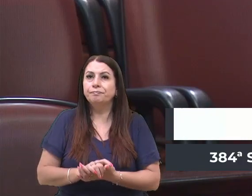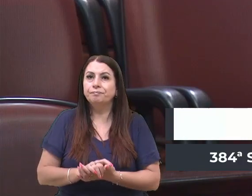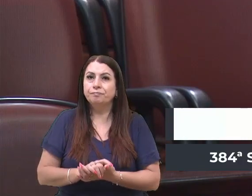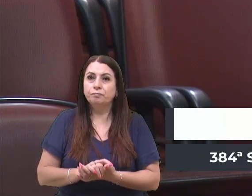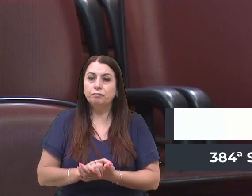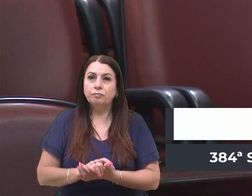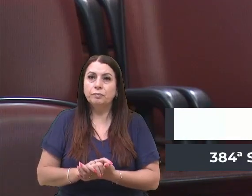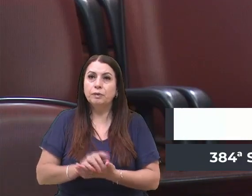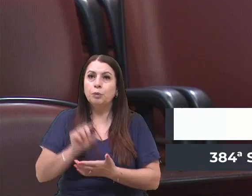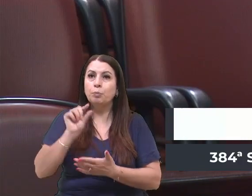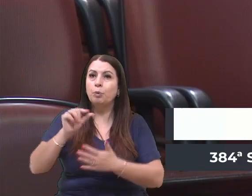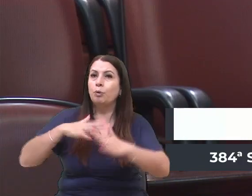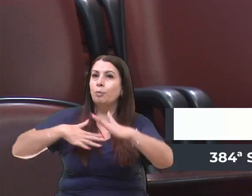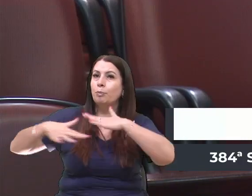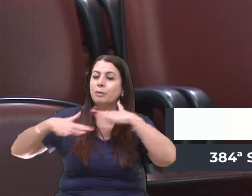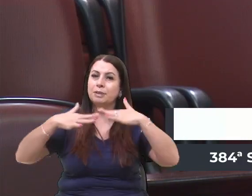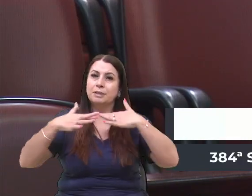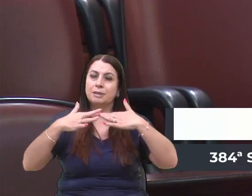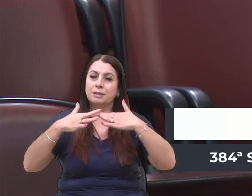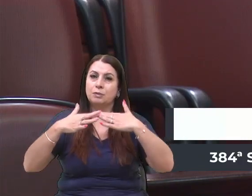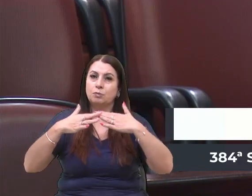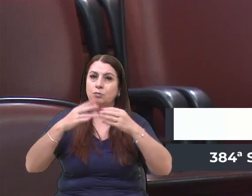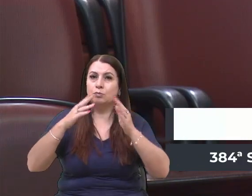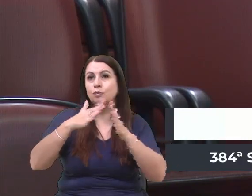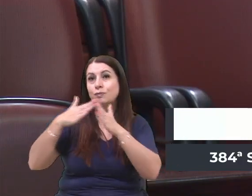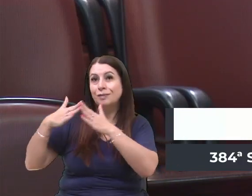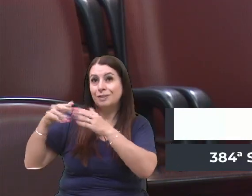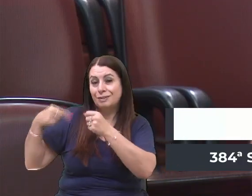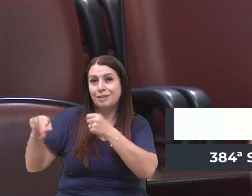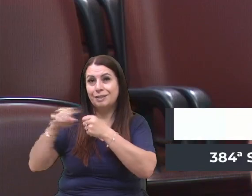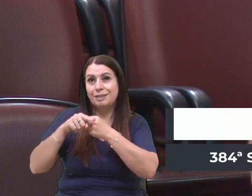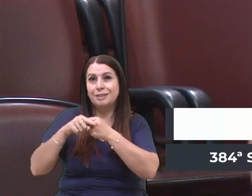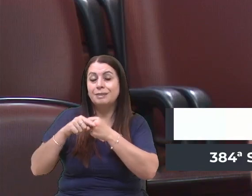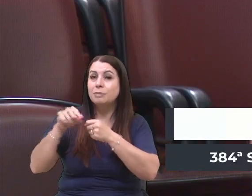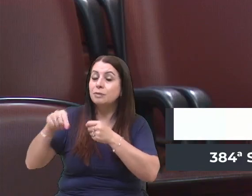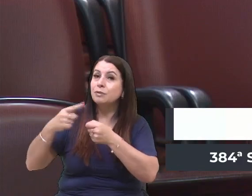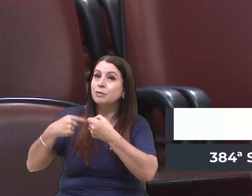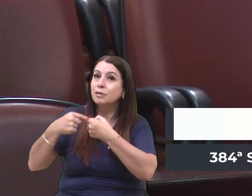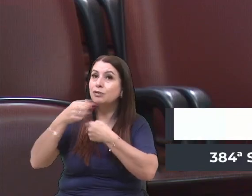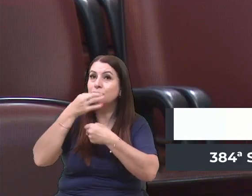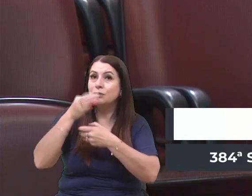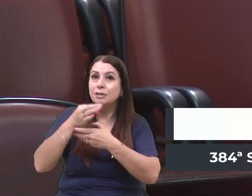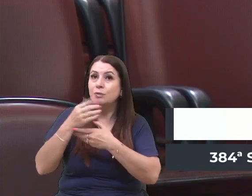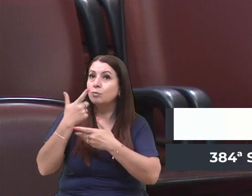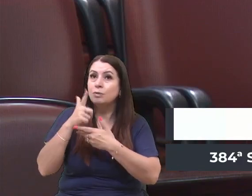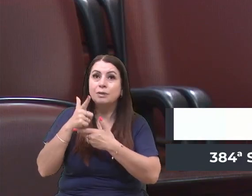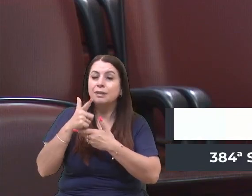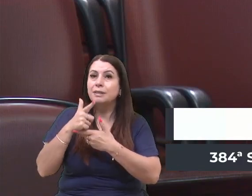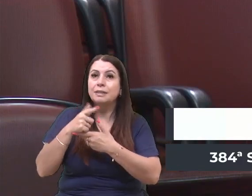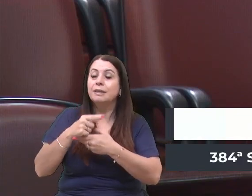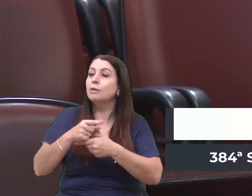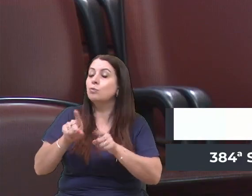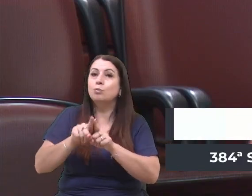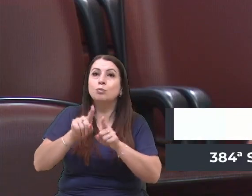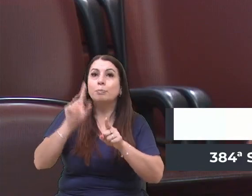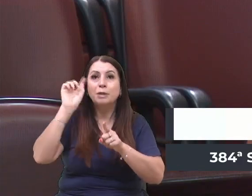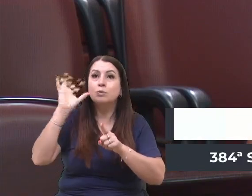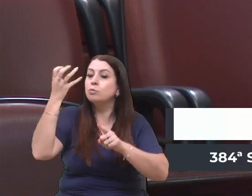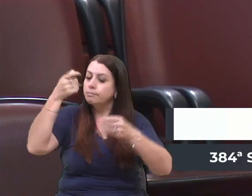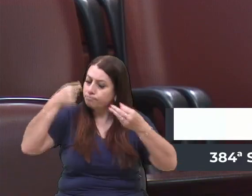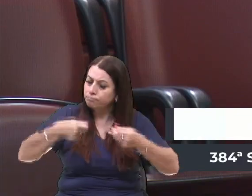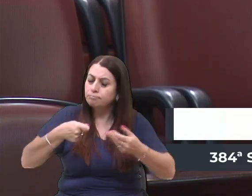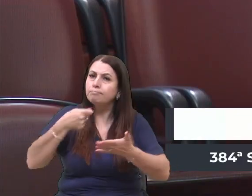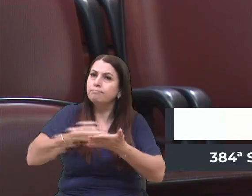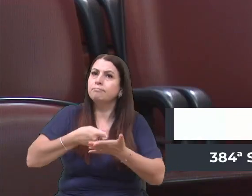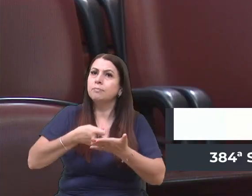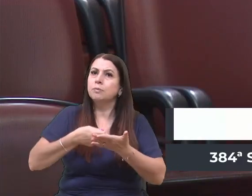pouca mobilização dos municípios vizinhos, mas eu vejo que o município de Caxias do Sul hoje não está dando aquele soco em cima da mesa e sendo o